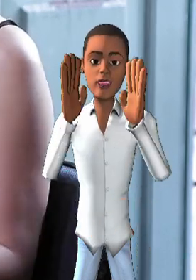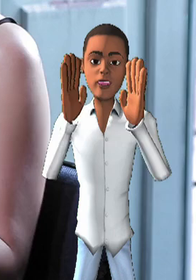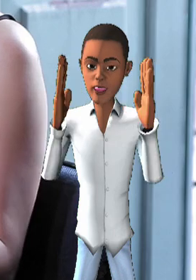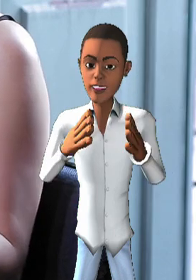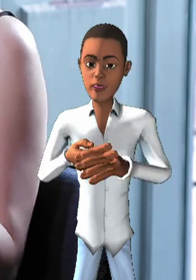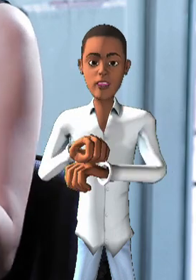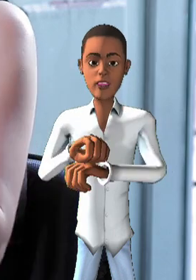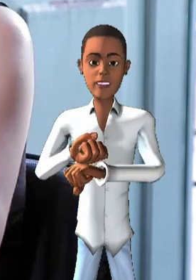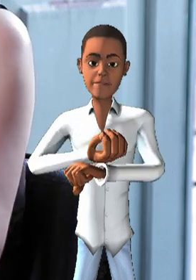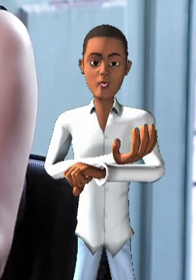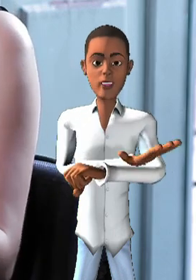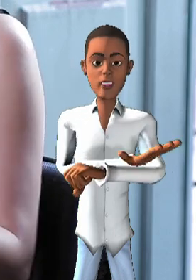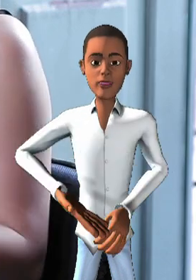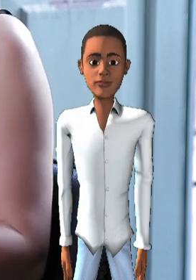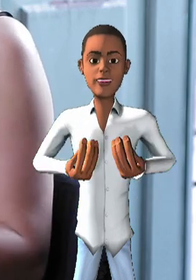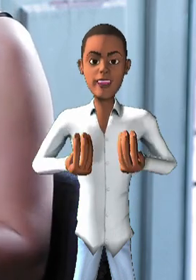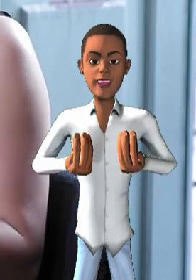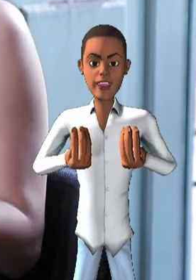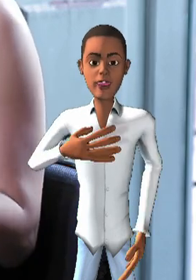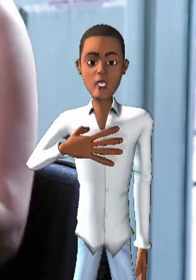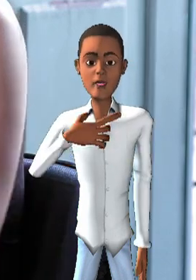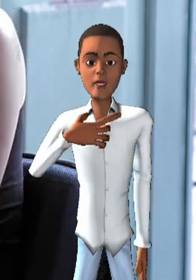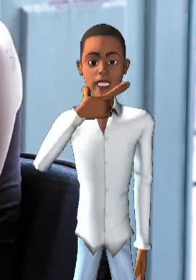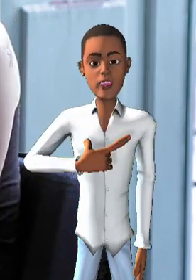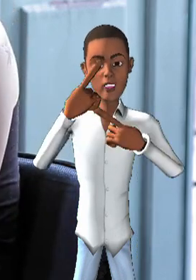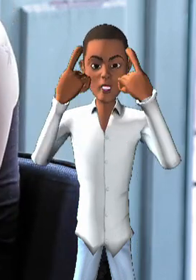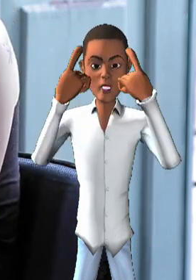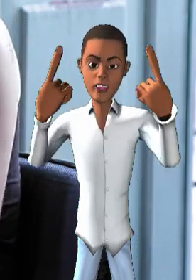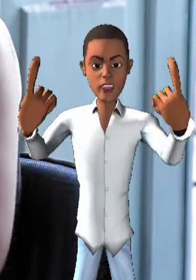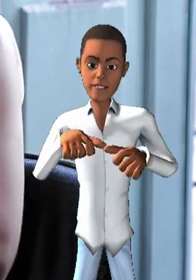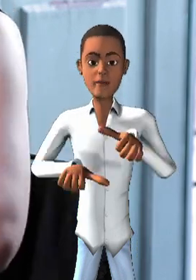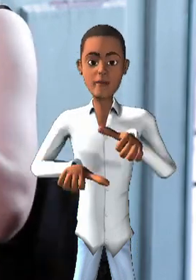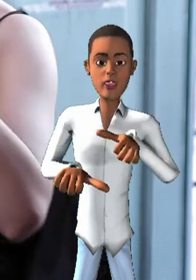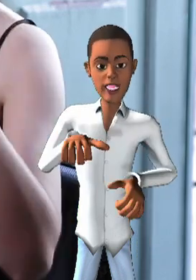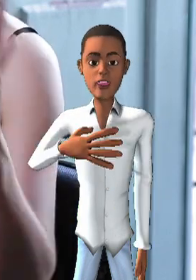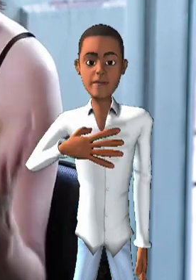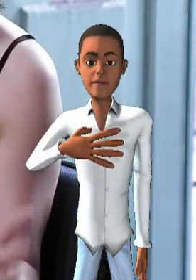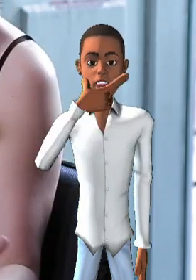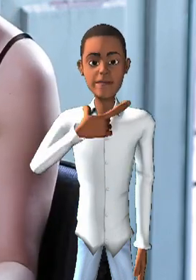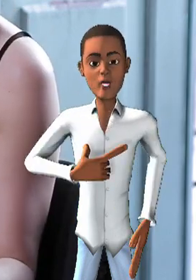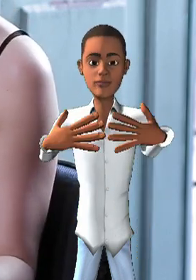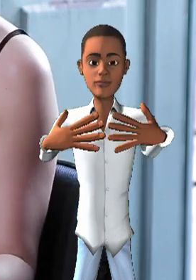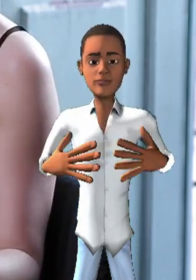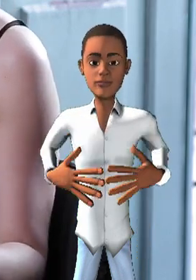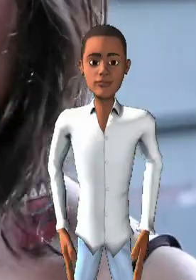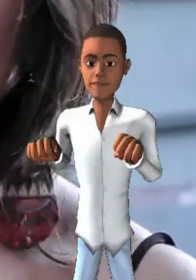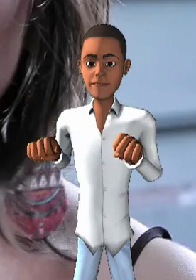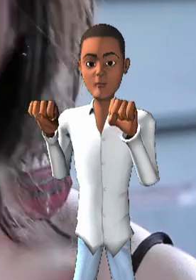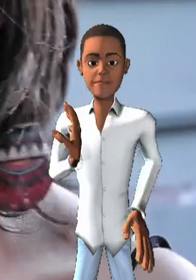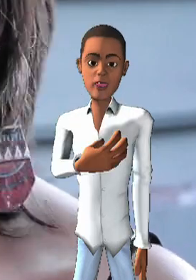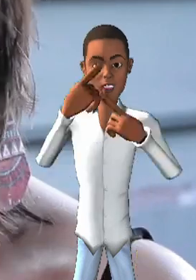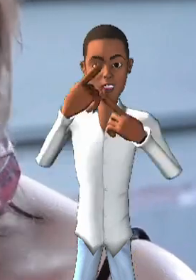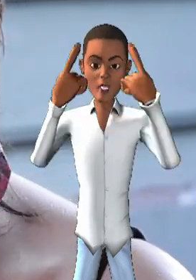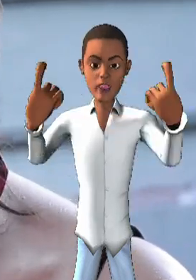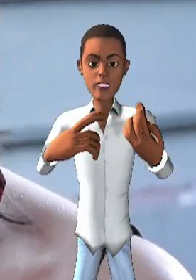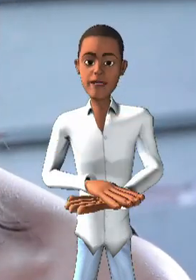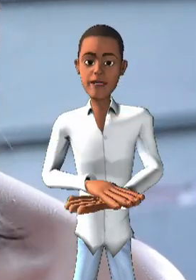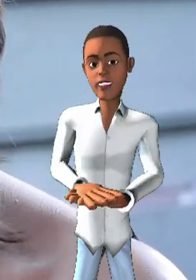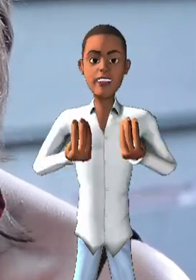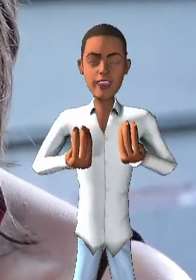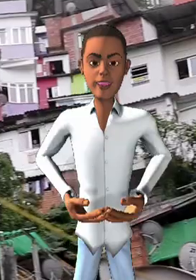assim, como lidar com aquela emoção, como aquele comportamento violento passa a ser um comportamento não violento, como educar os filhos